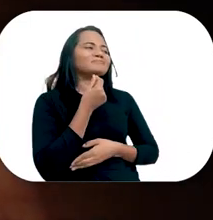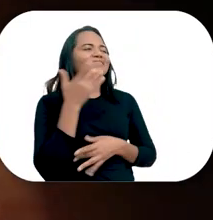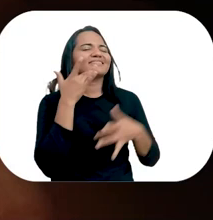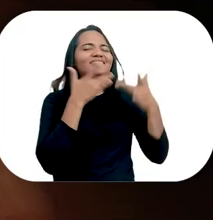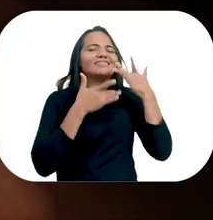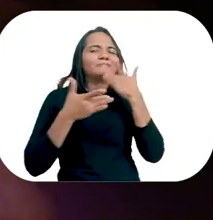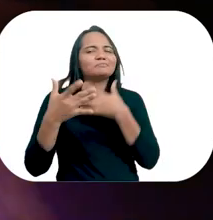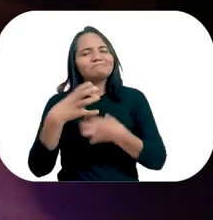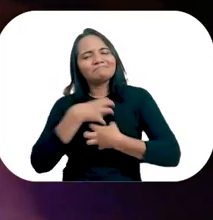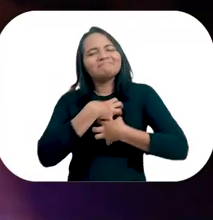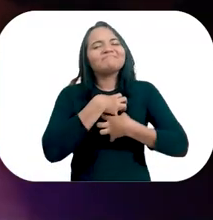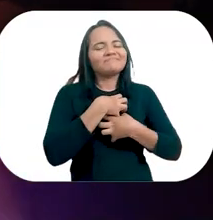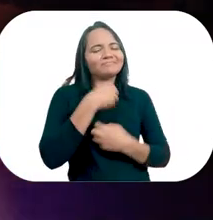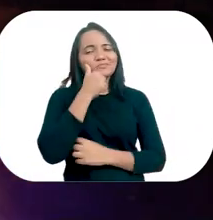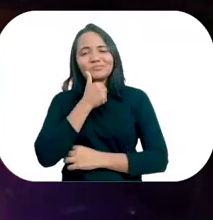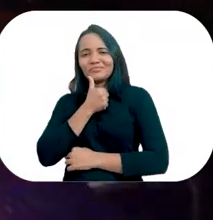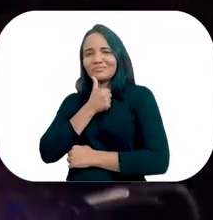mão.